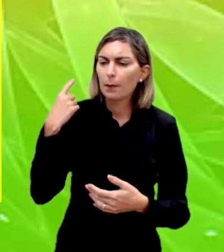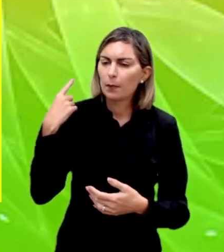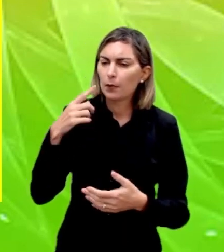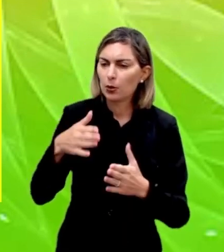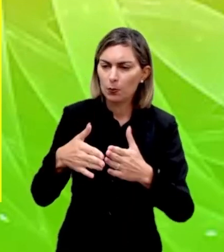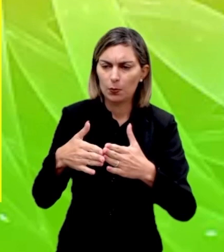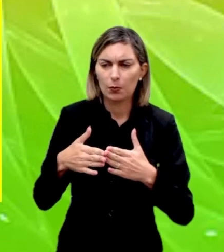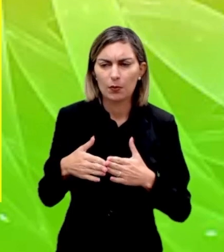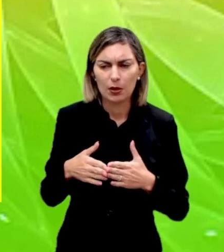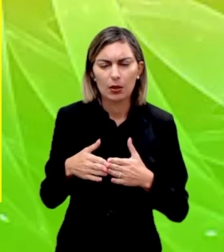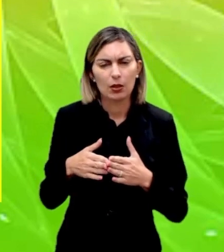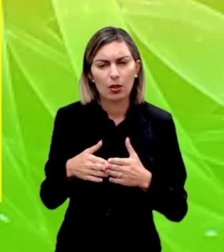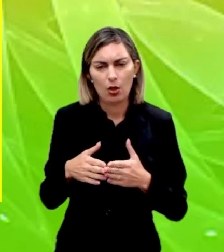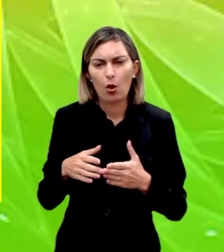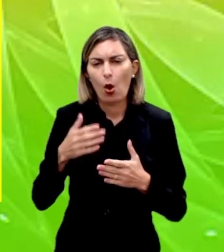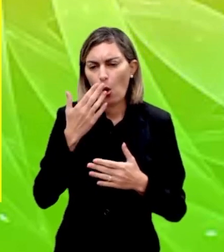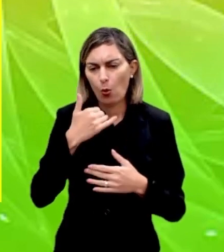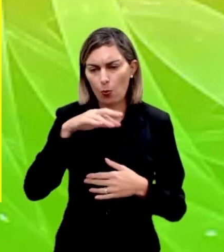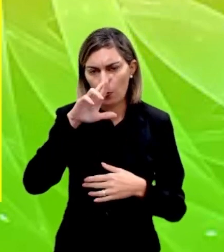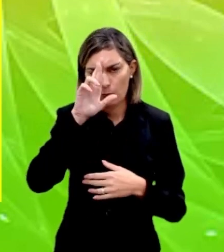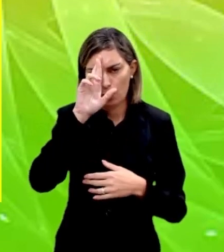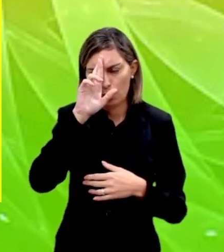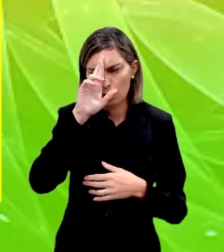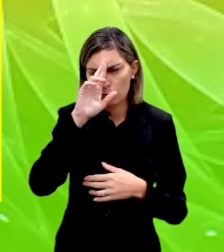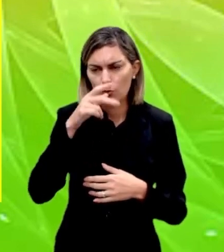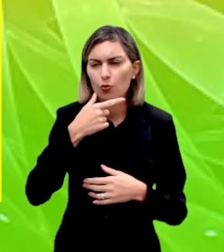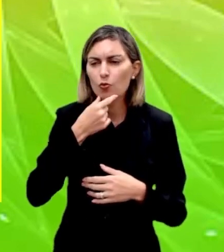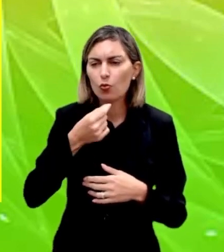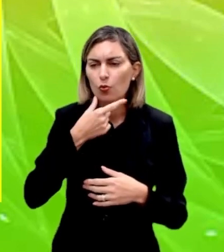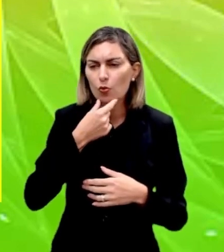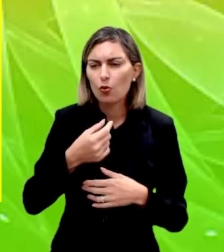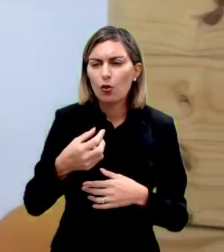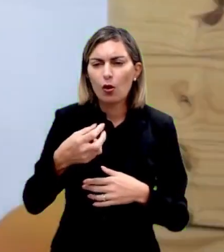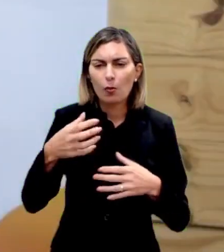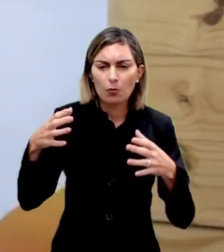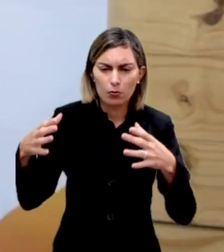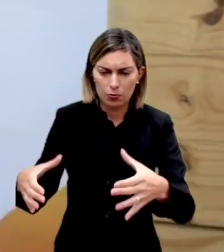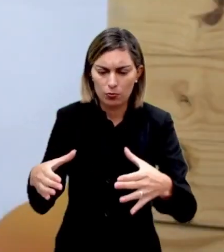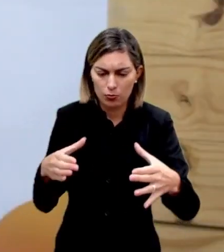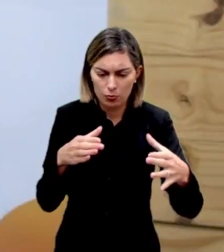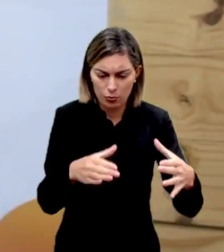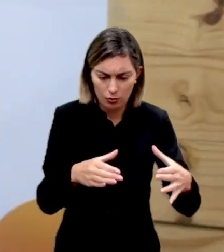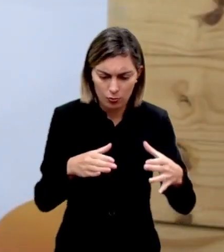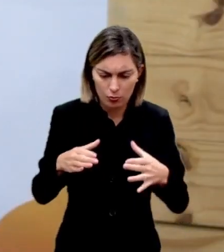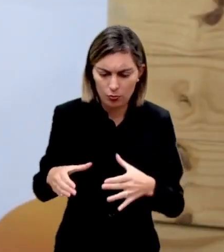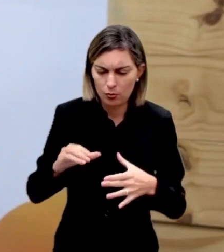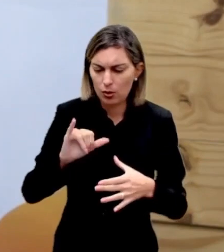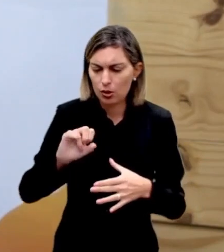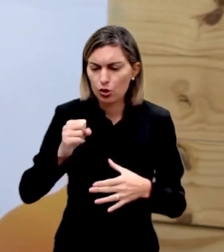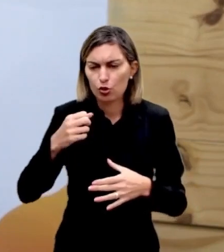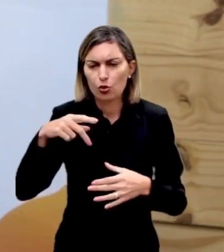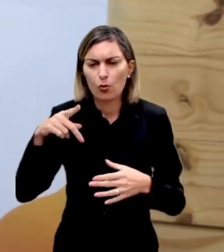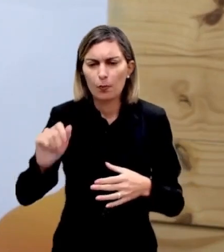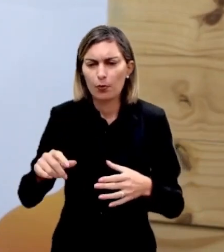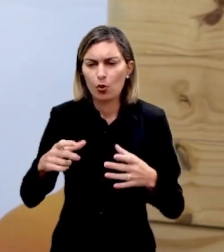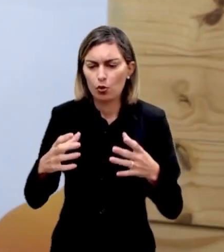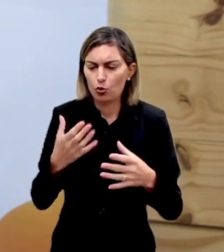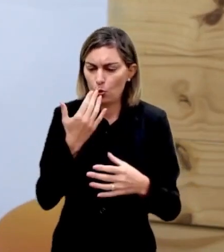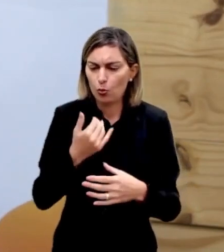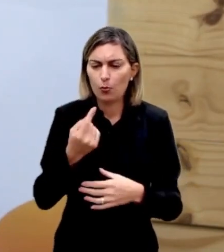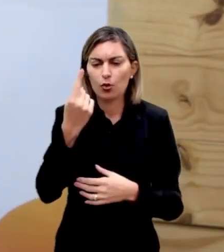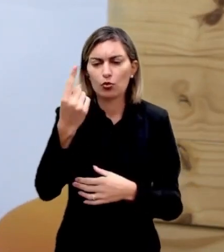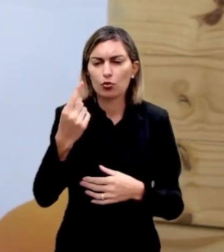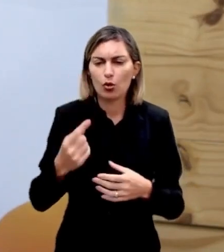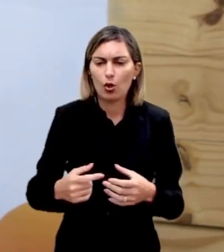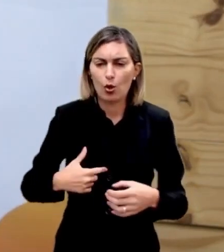pedi, né, um almoço, o cara trouxe tanto isopor que eu digo, poxa, se eu comesse isopor